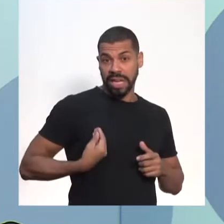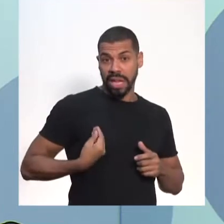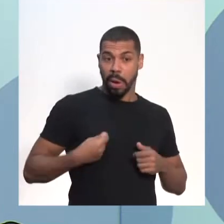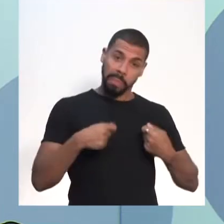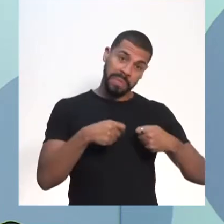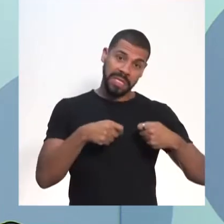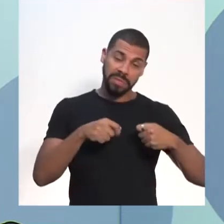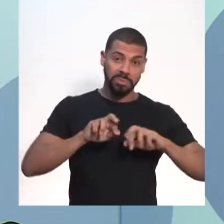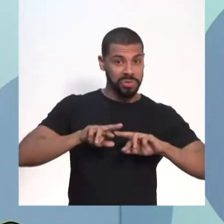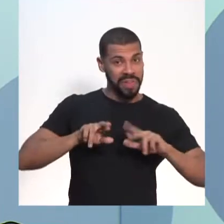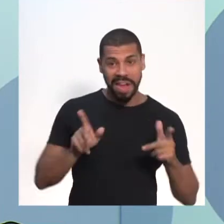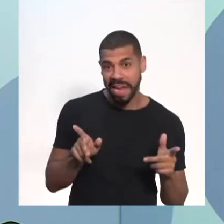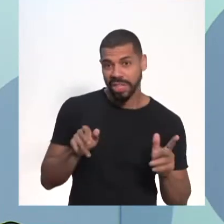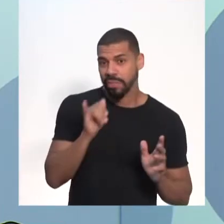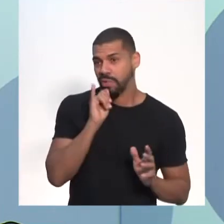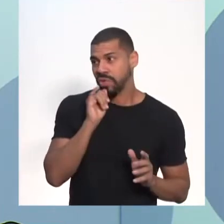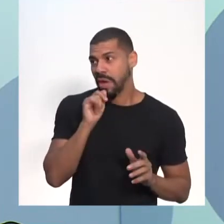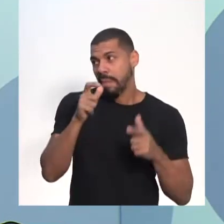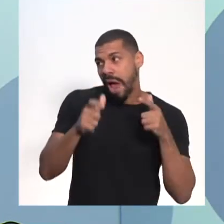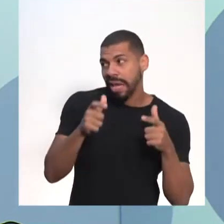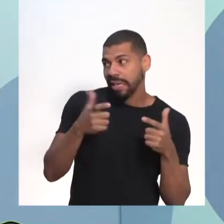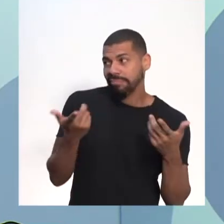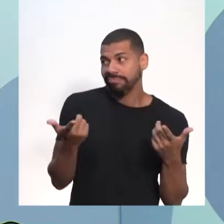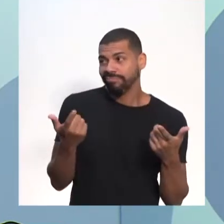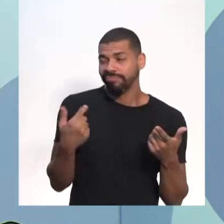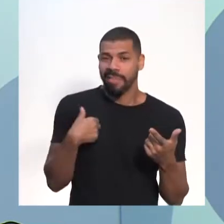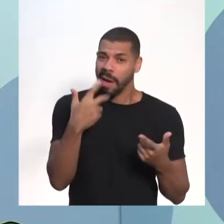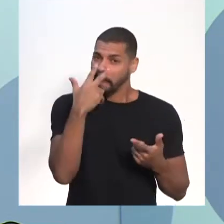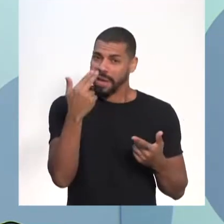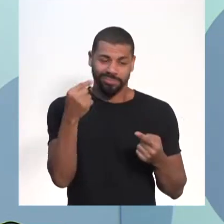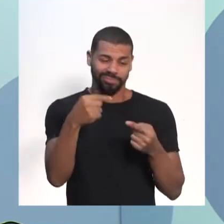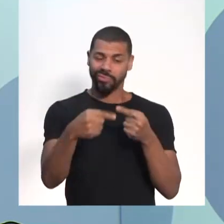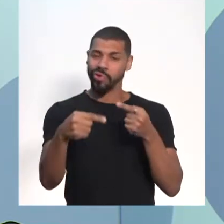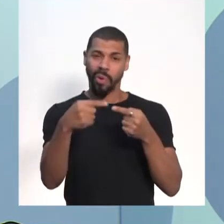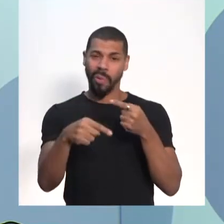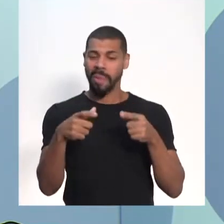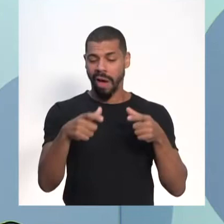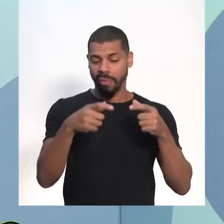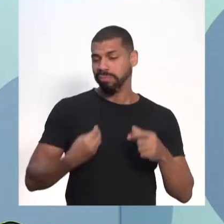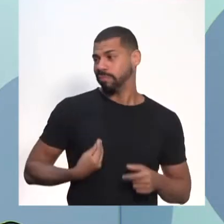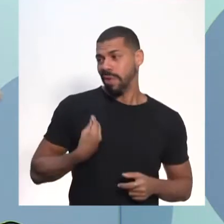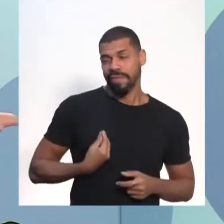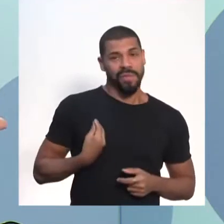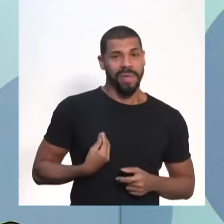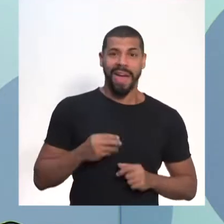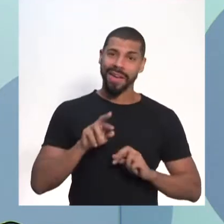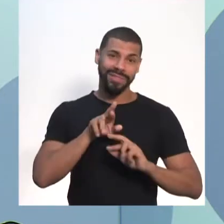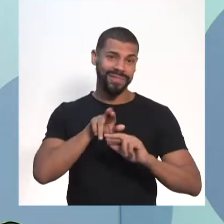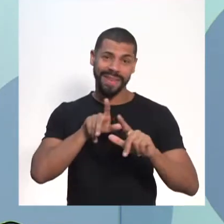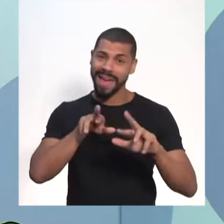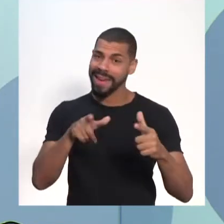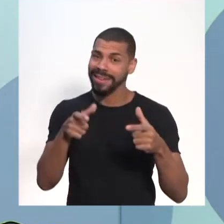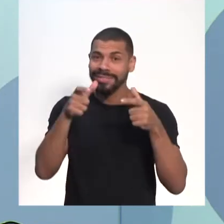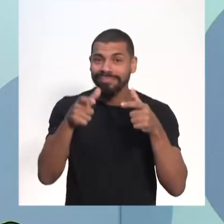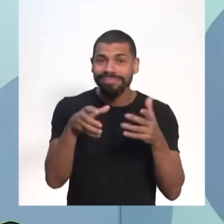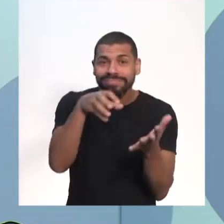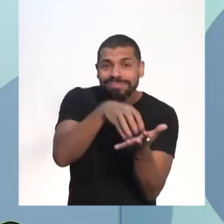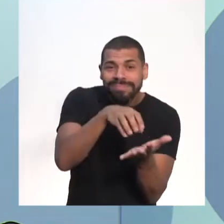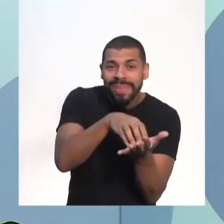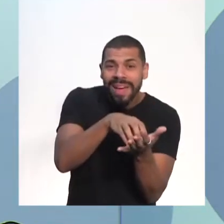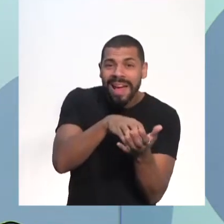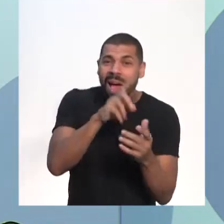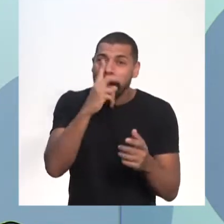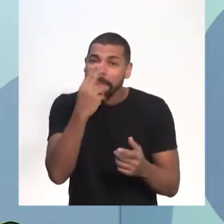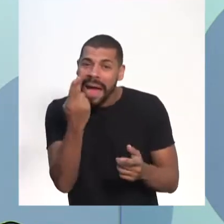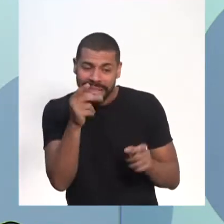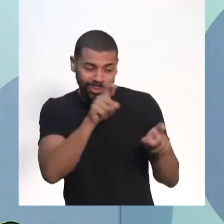diferente. Então, olha, a gente elencou uma habilidade, mas eu estou numa região que não é uma região mais rural